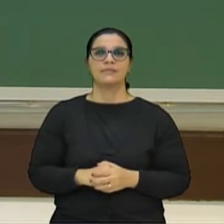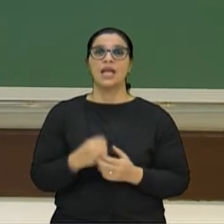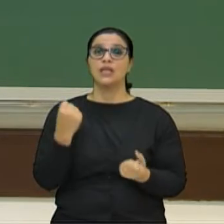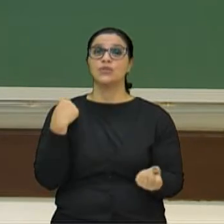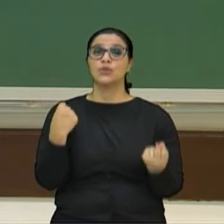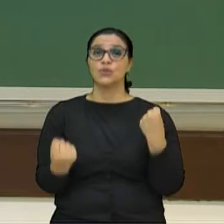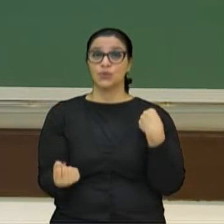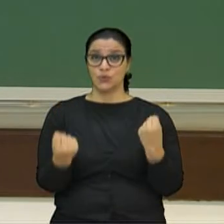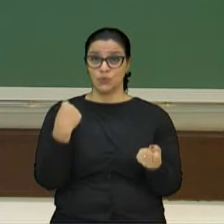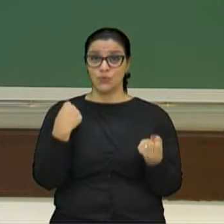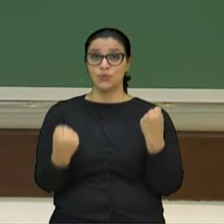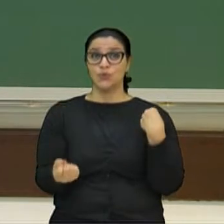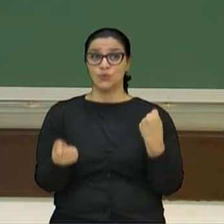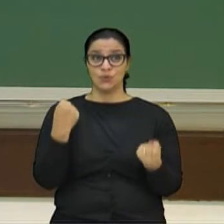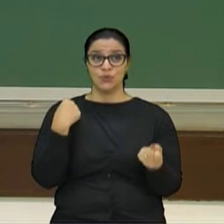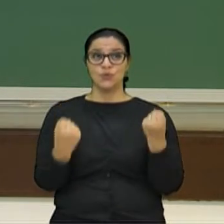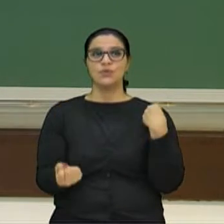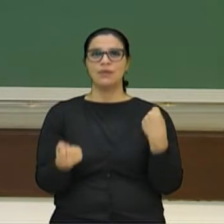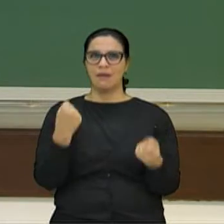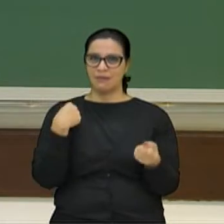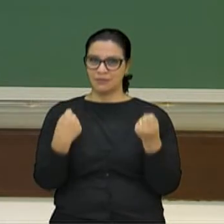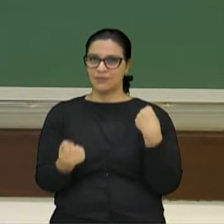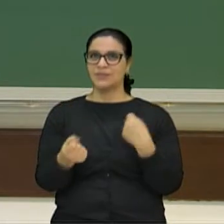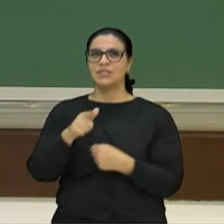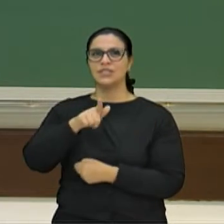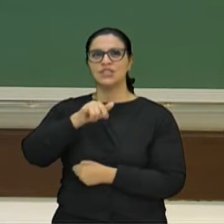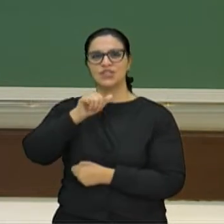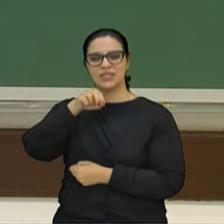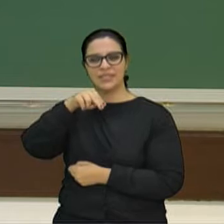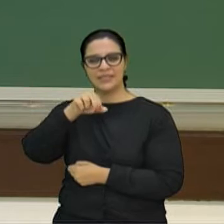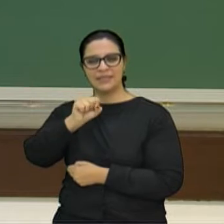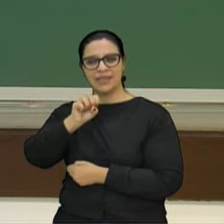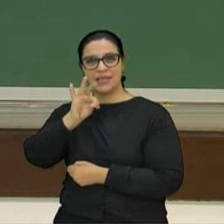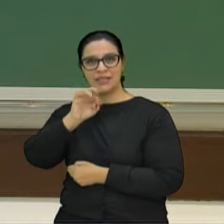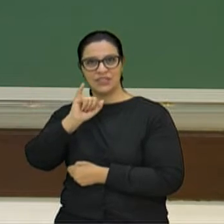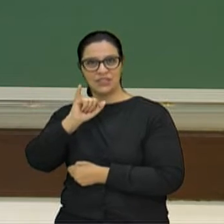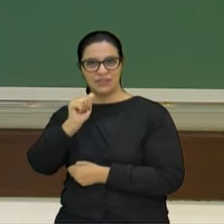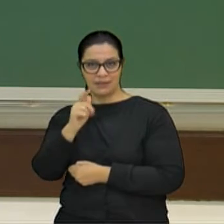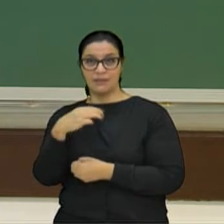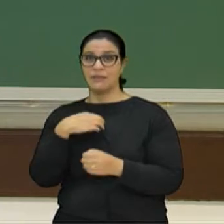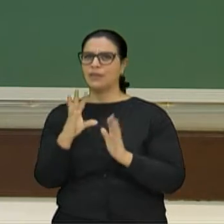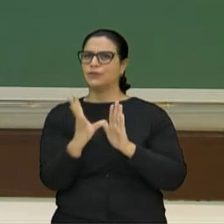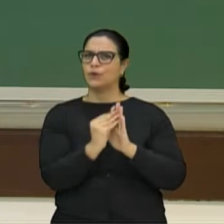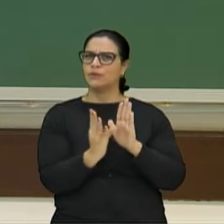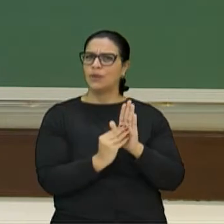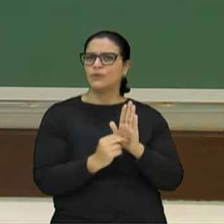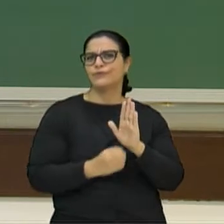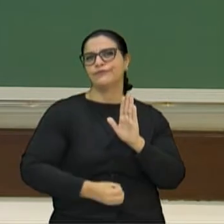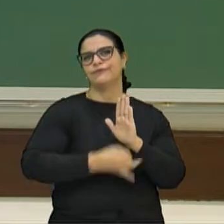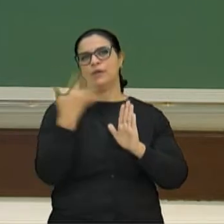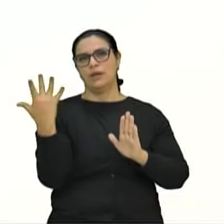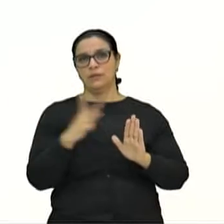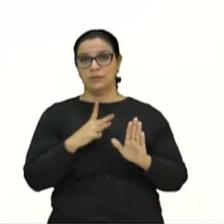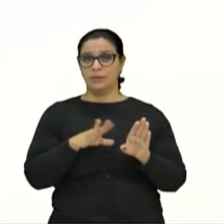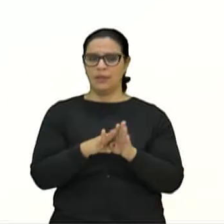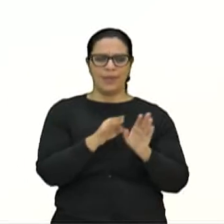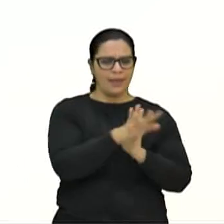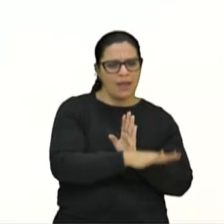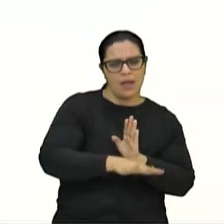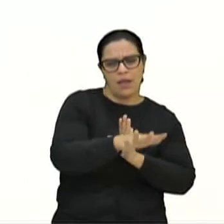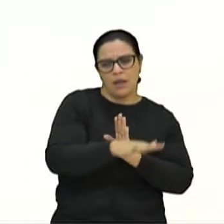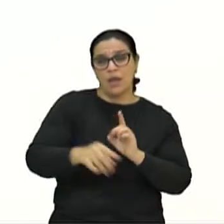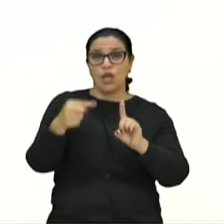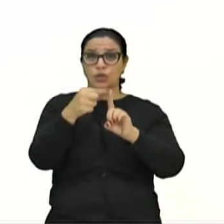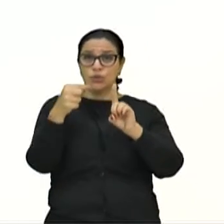digo a vocês que nós vamos falar sobre ginástica, isso mesmo. Então ginástica tem vários contextos de ginástica. Existem vários